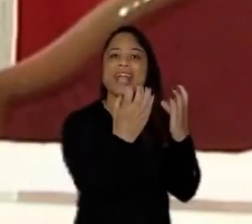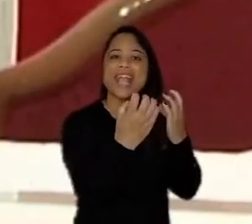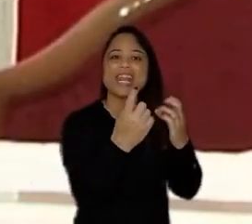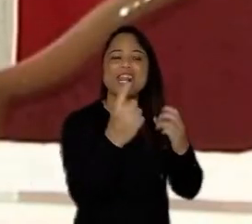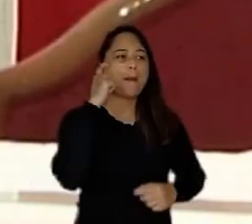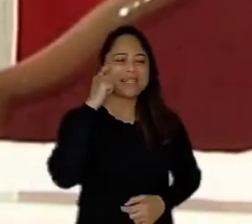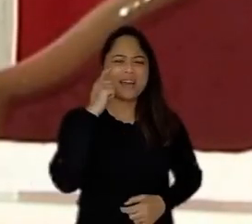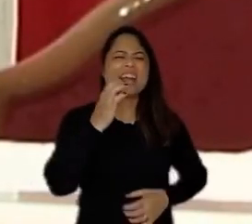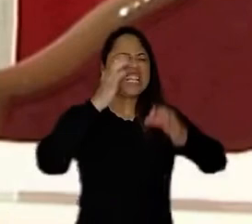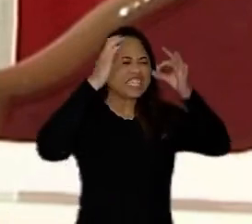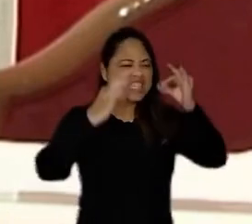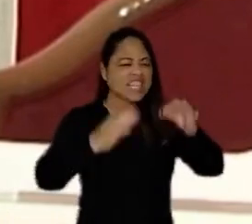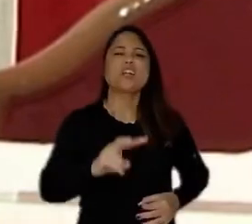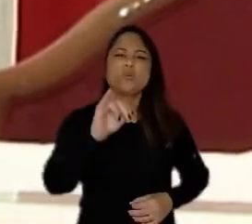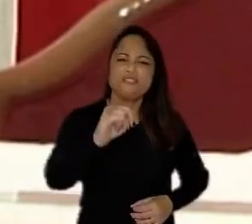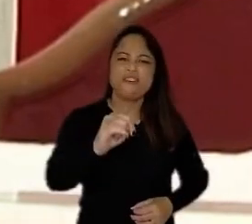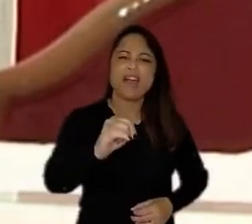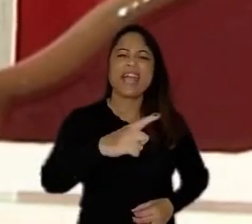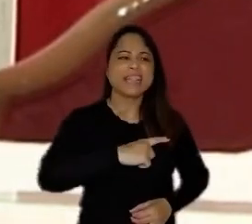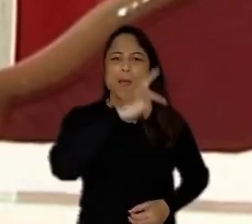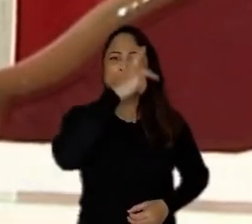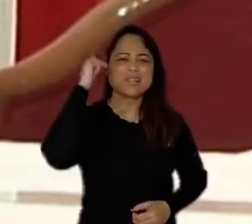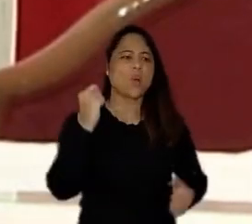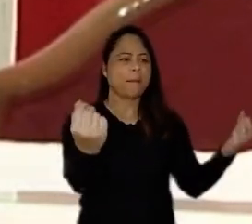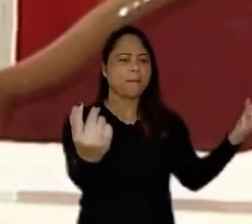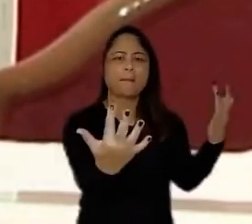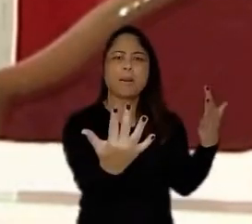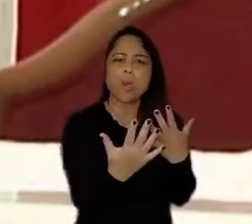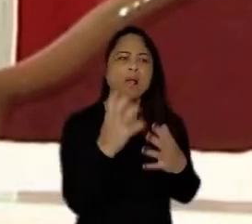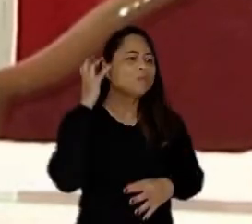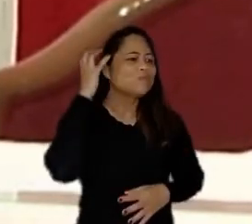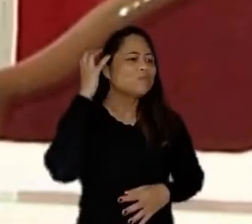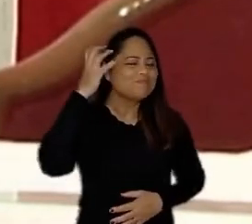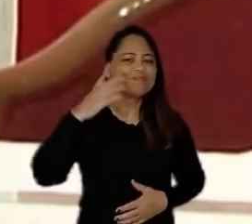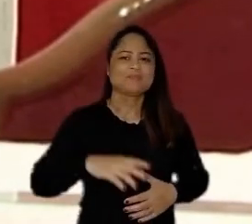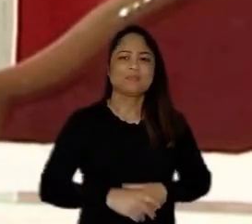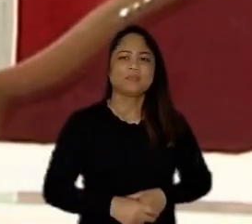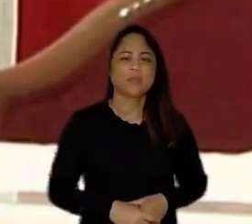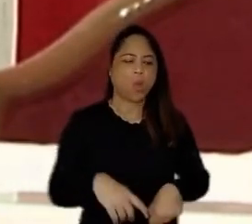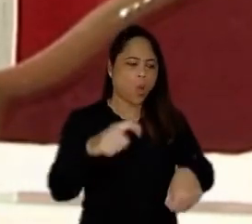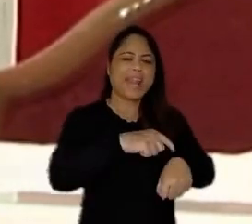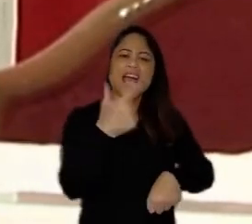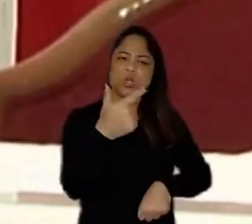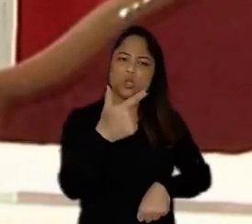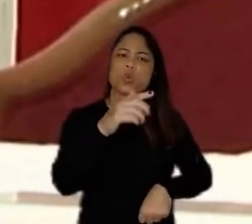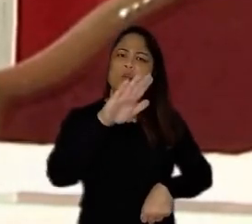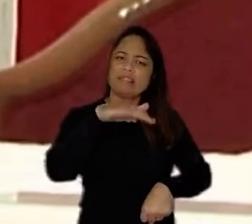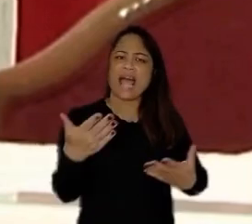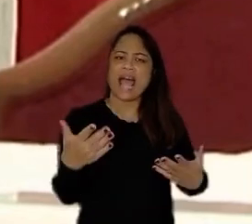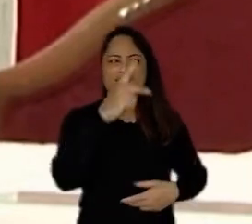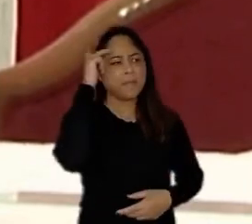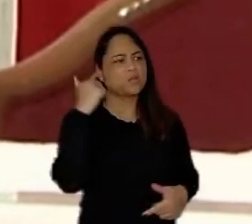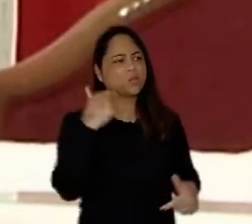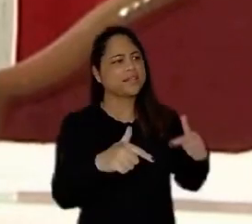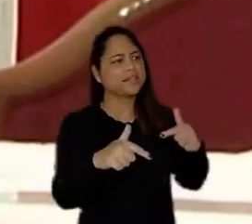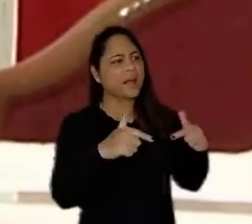nessa pandemia, não sei se vai ter gente, não sei se o povo não trabalha, porque 2 horas da tarde o povo ir na missa vai ver que não